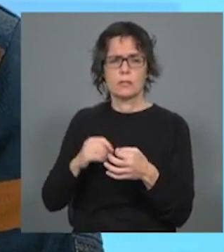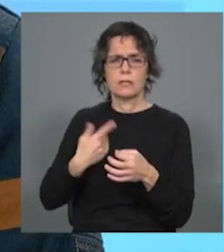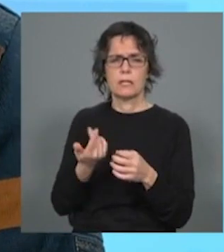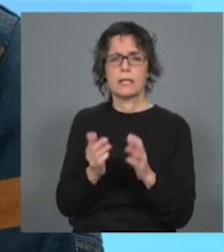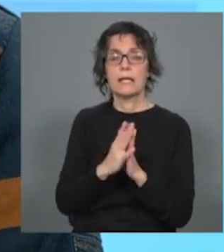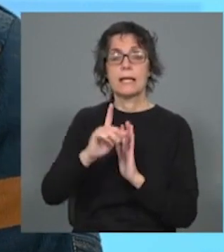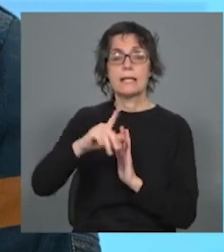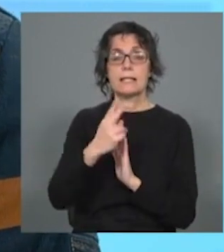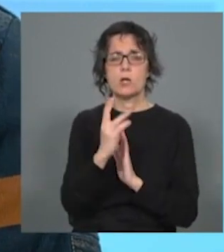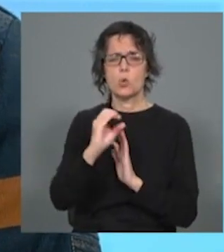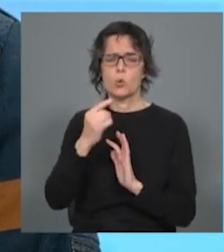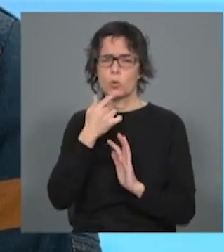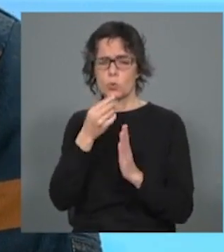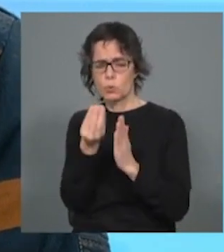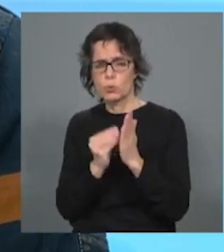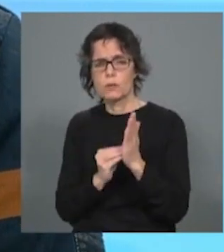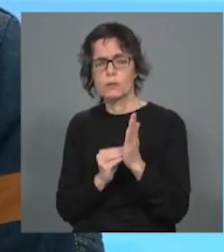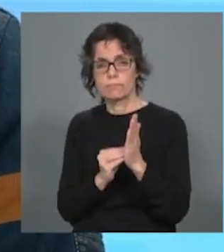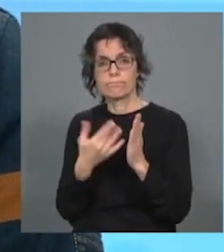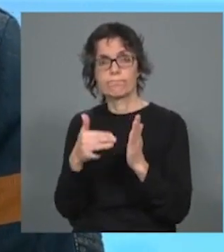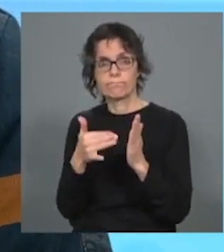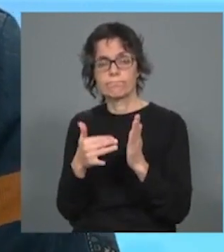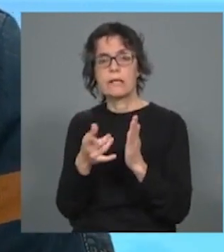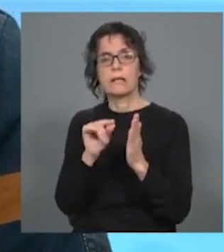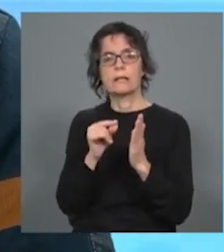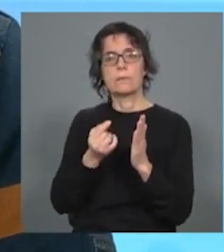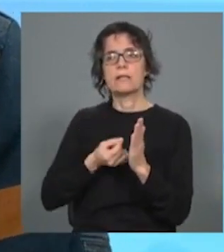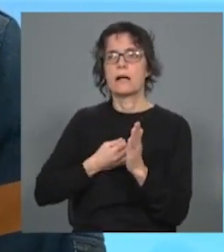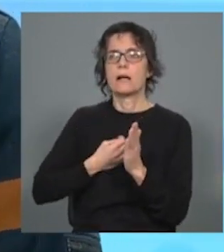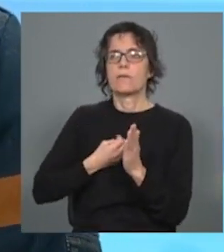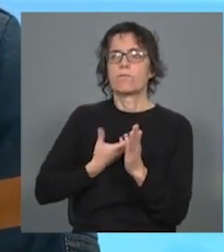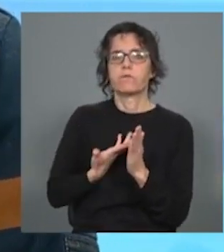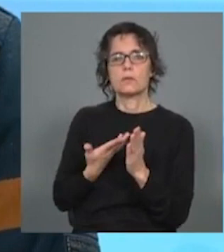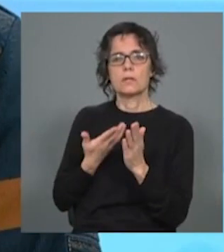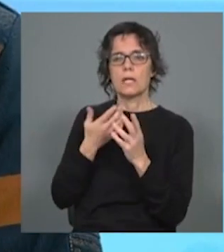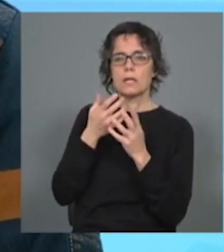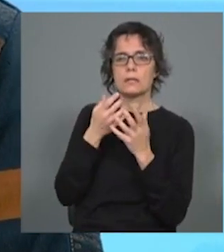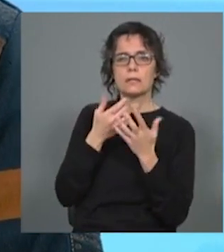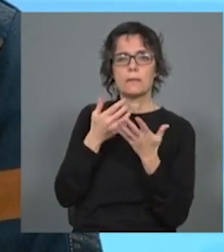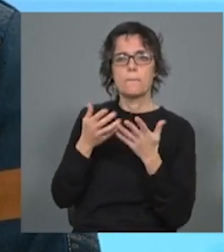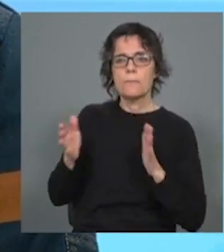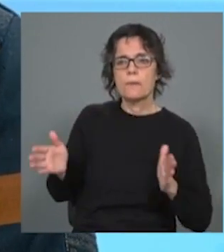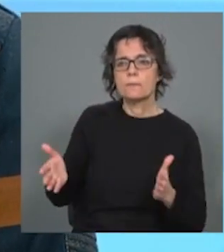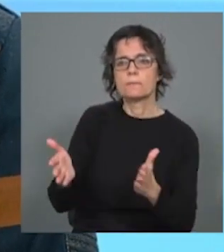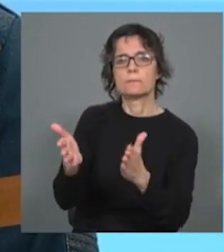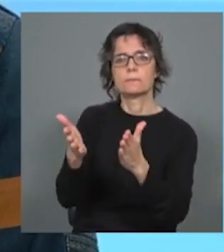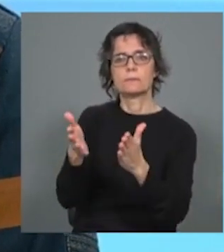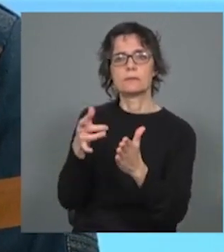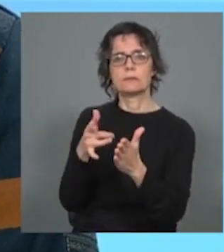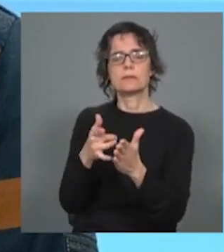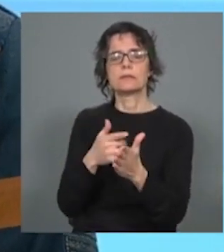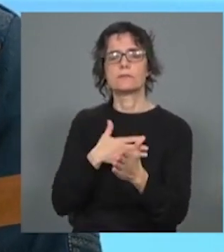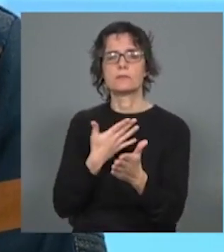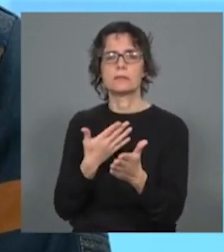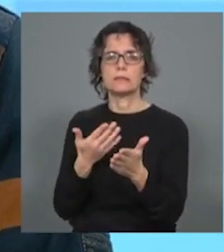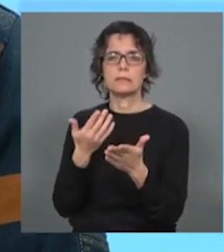A partir deste ver de Jesus, desta compaixão, porque eram como ovelhas sem pastor, e esta proximidade que leva Jesus sempre